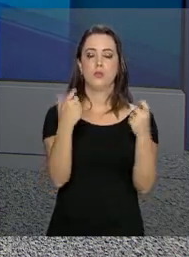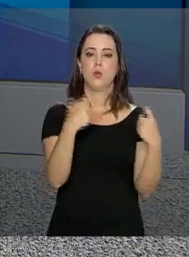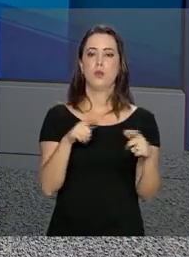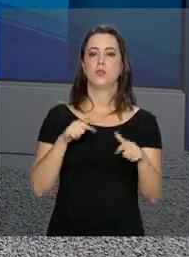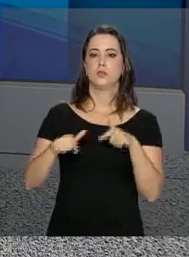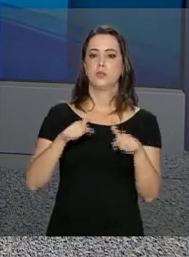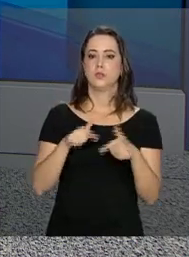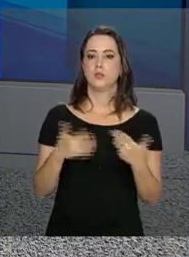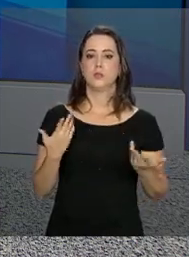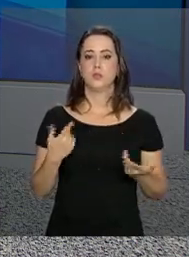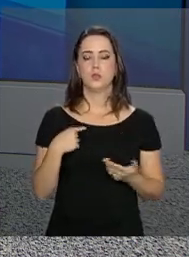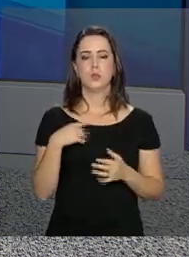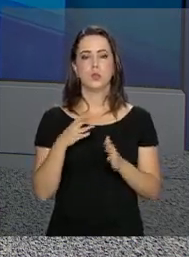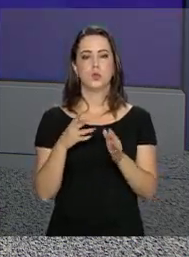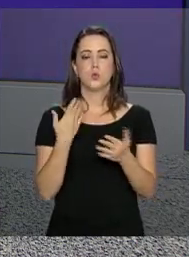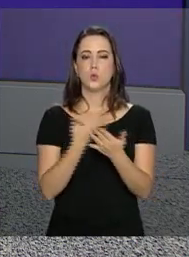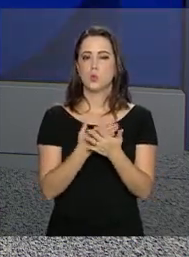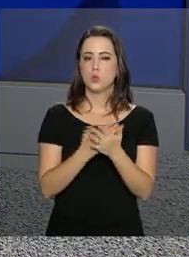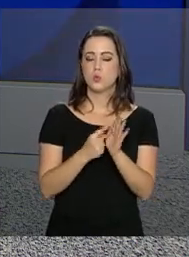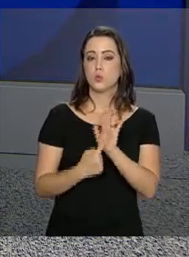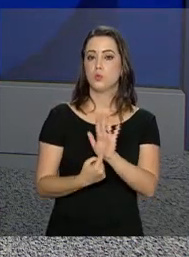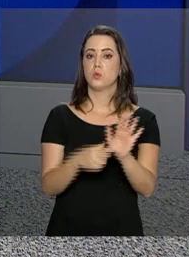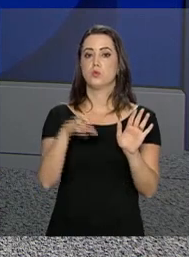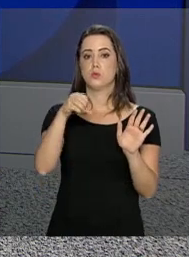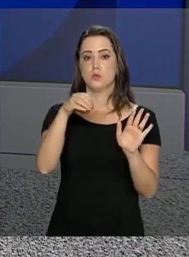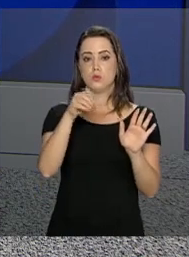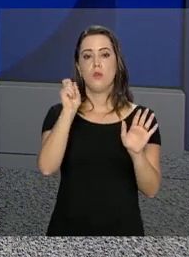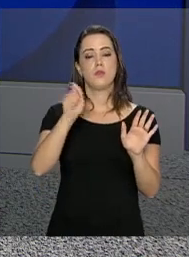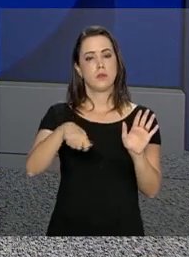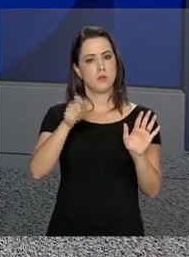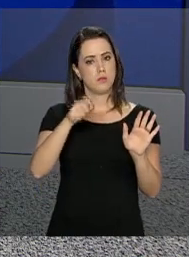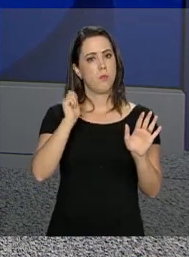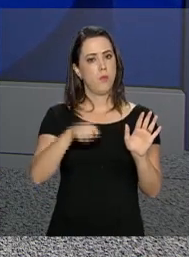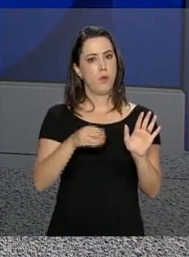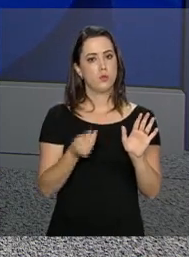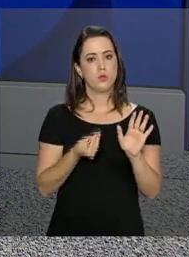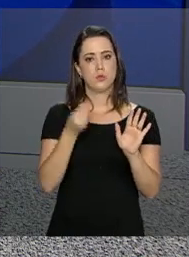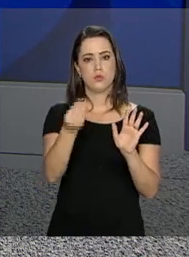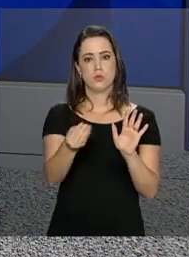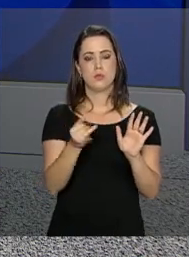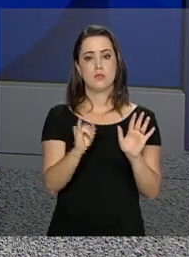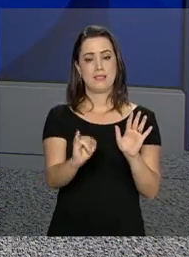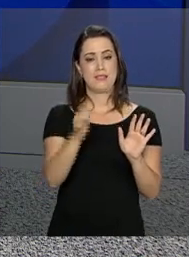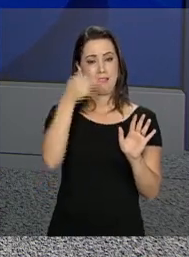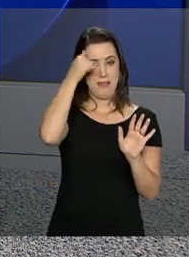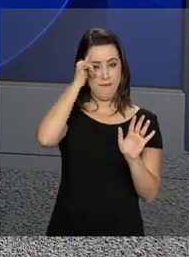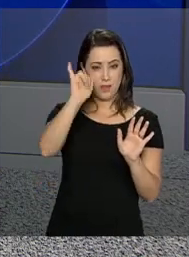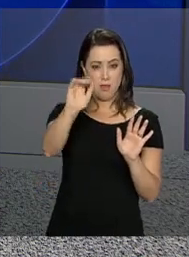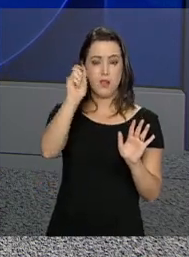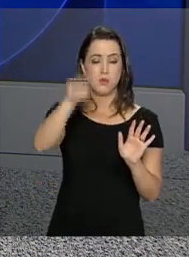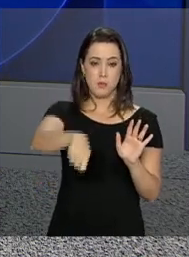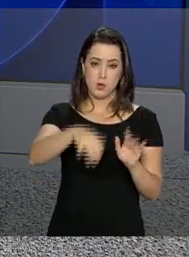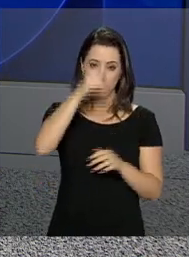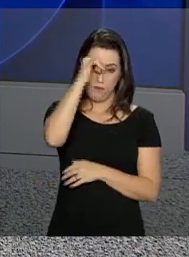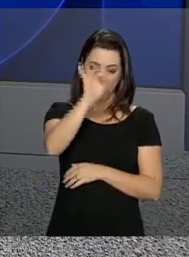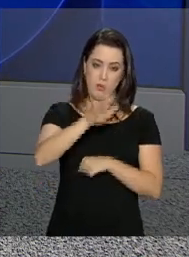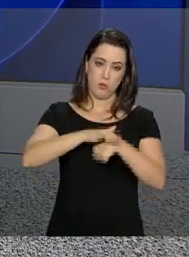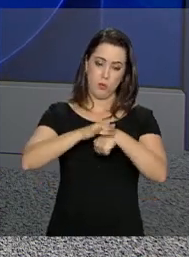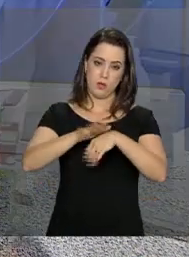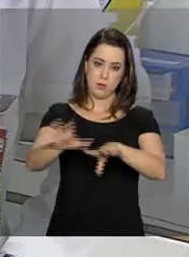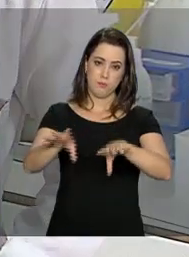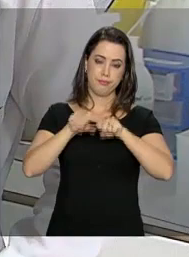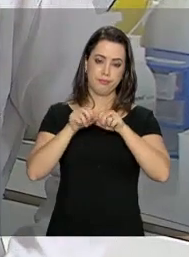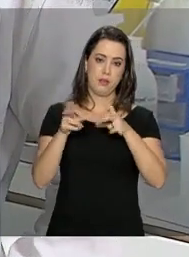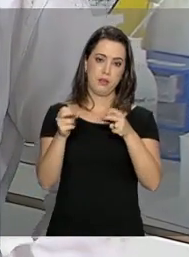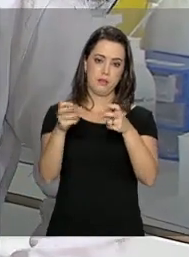o estudo identificou 900 agentes cancerígenos que se evitados podem prevenir a doença